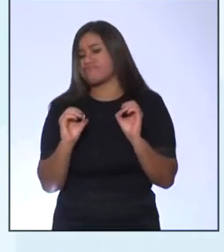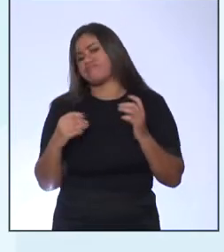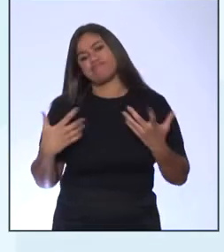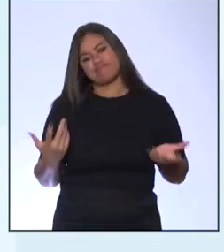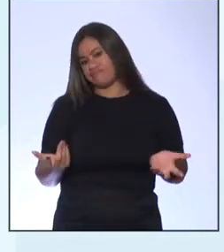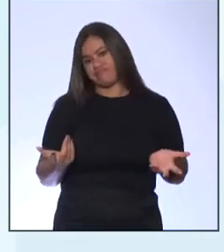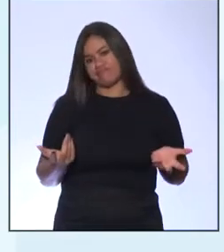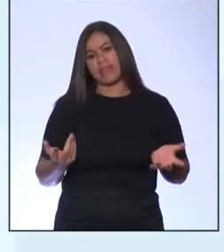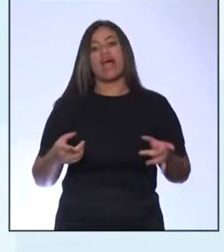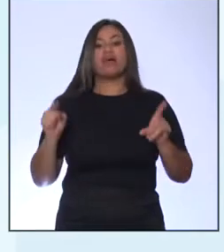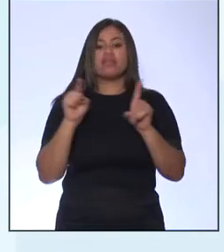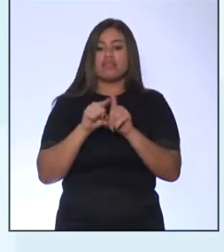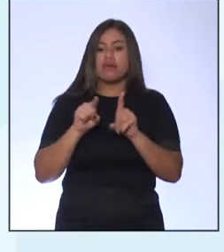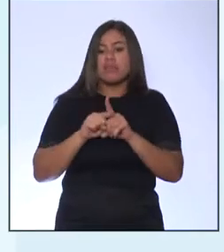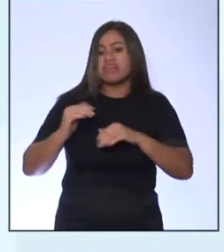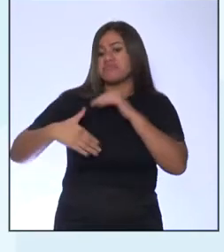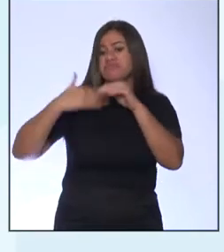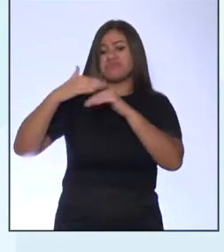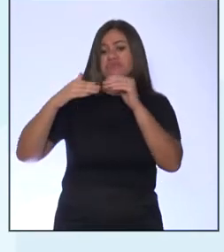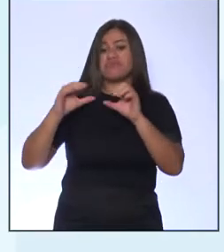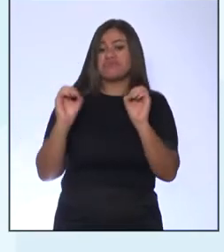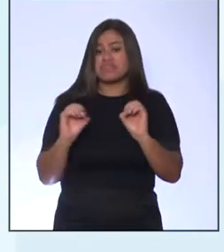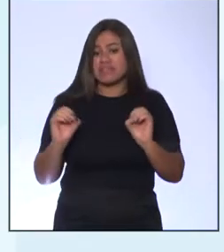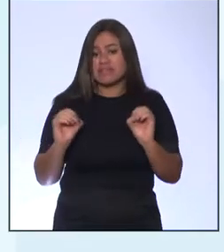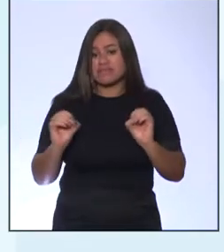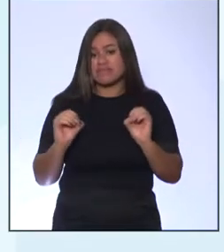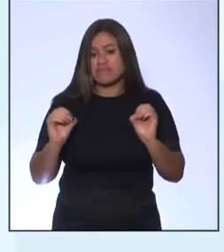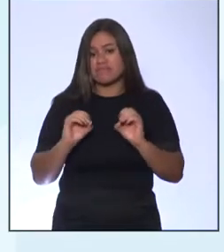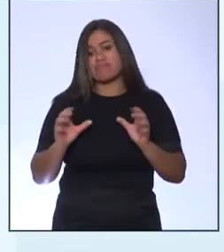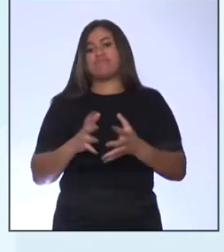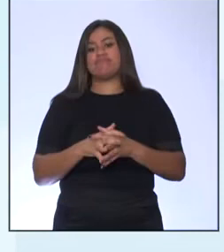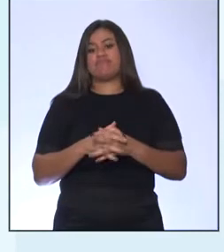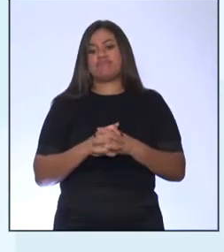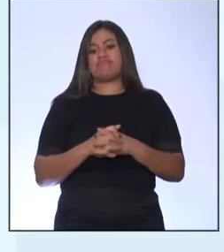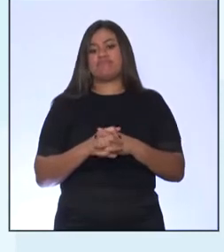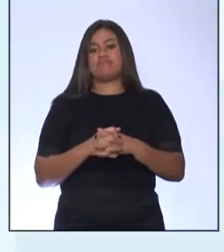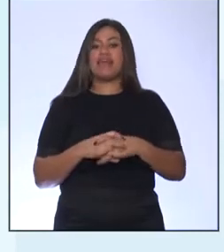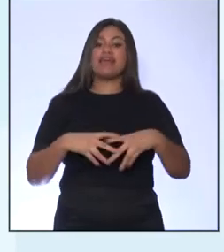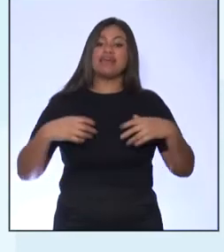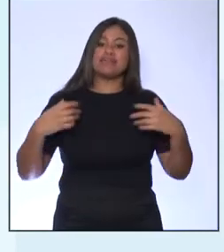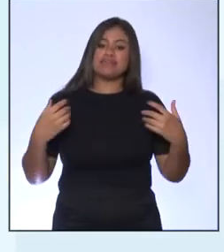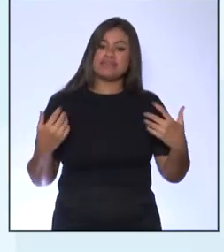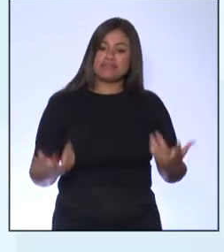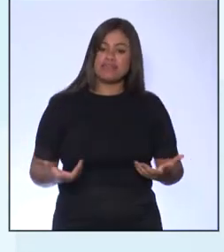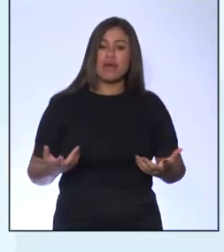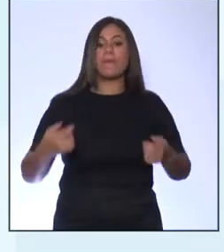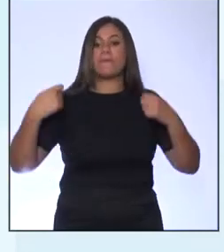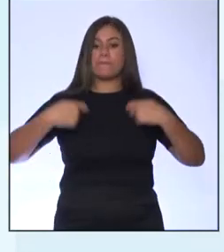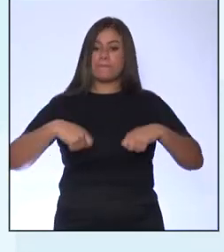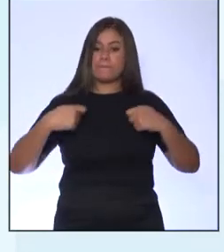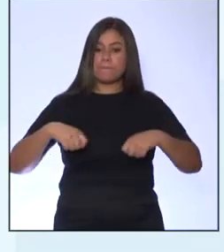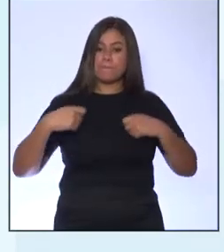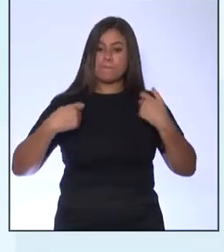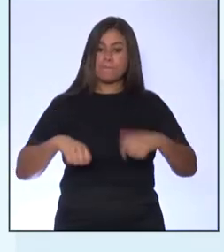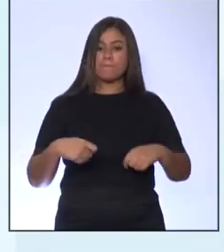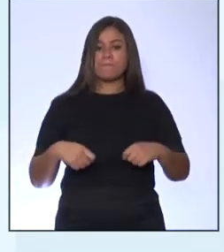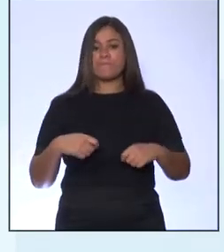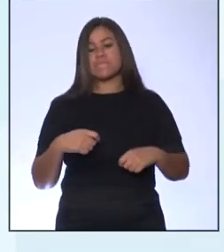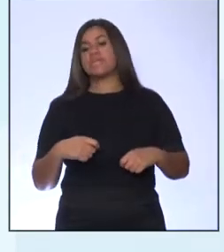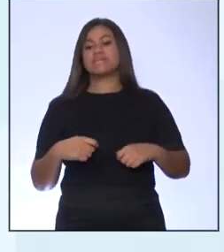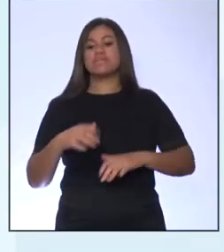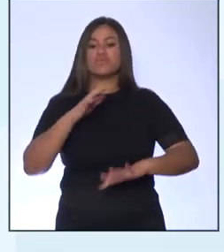vocês vão ter que ser melhores do que eu. O verdadeiro professor é aquele que, de alguma maneira, promove